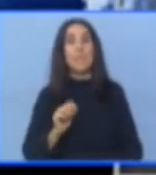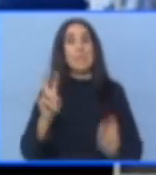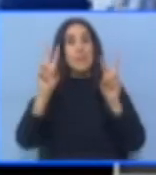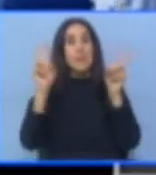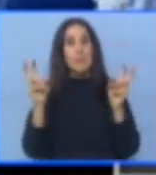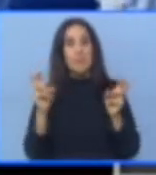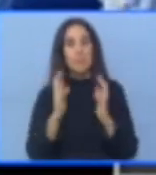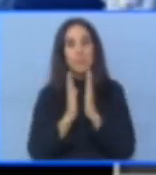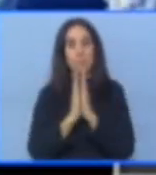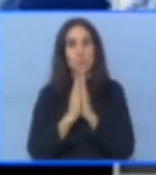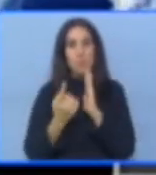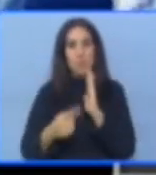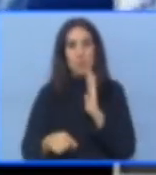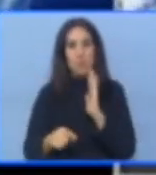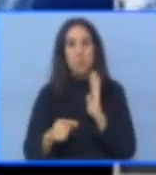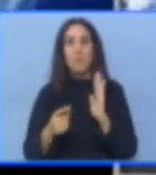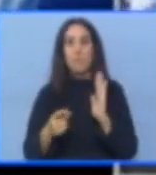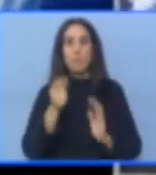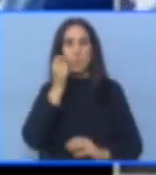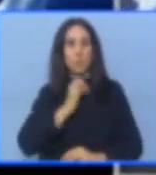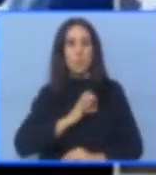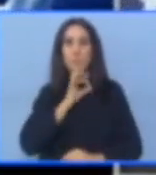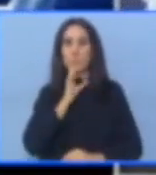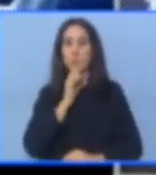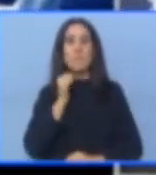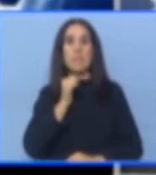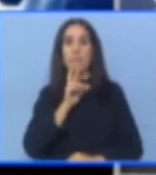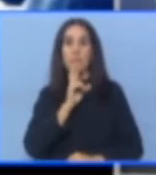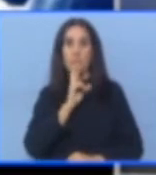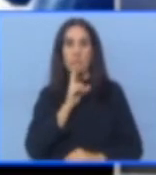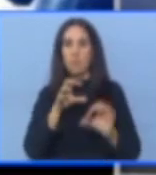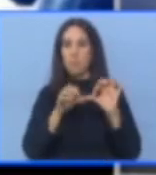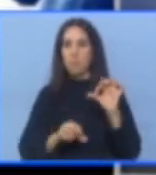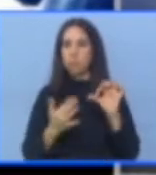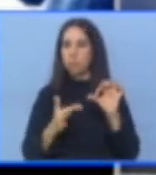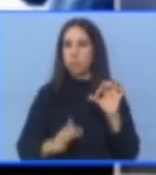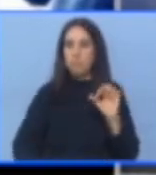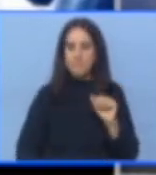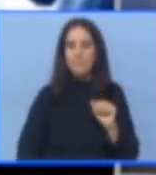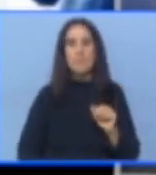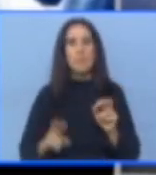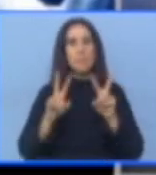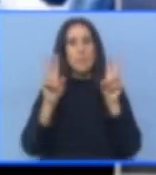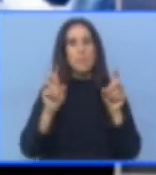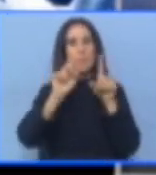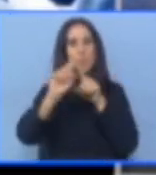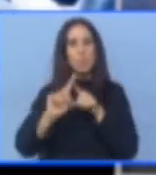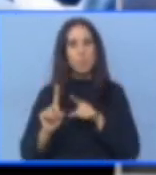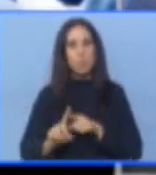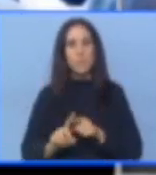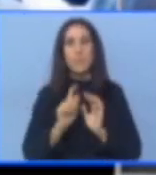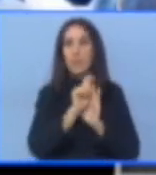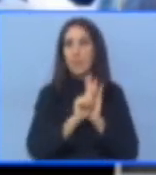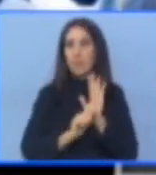de natureza teológica, que foi tratado pelo Sr. Bispo de Leiria Fátima, extraordinário. Tem outros temas de natureza